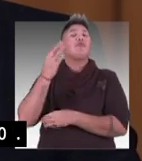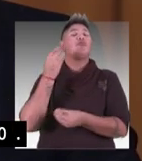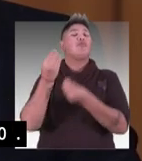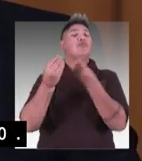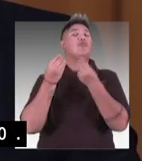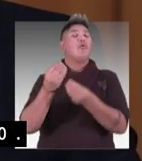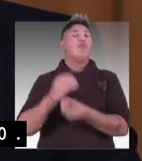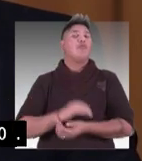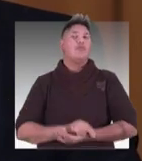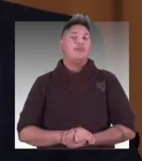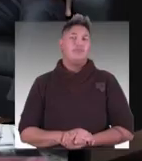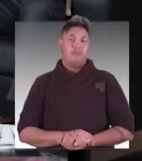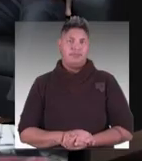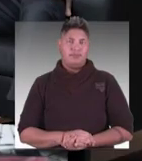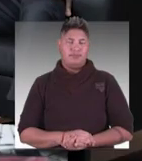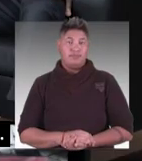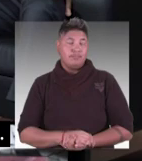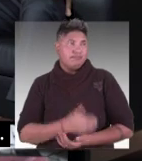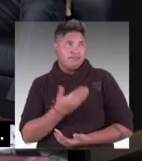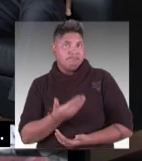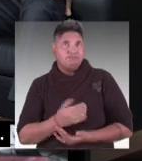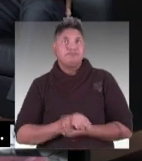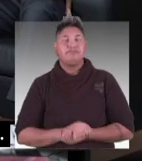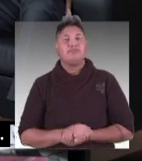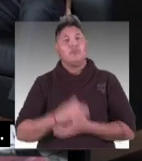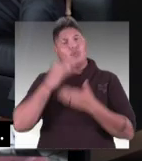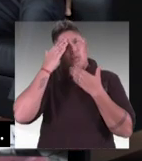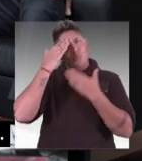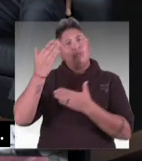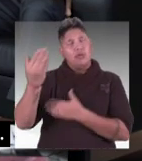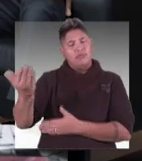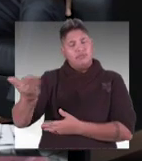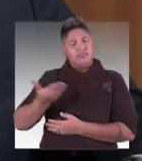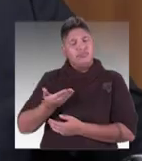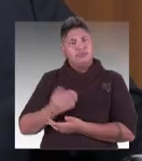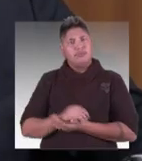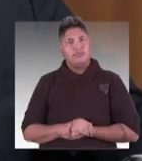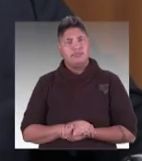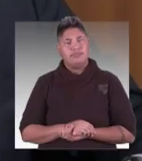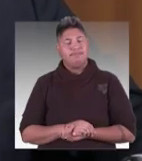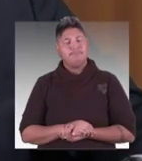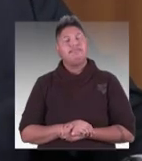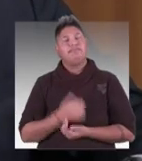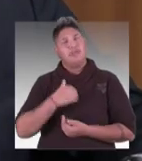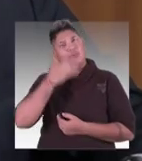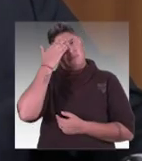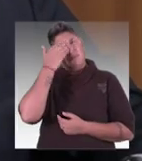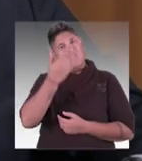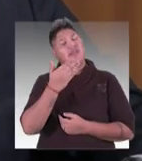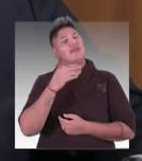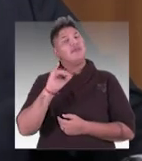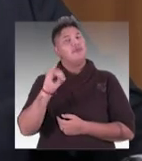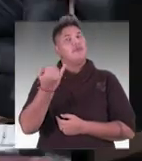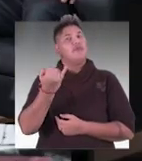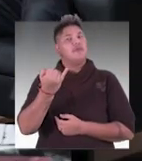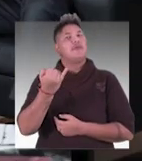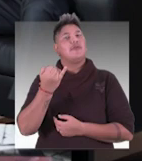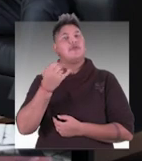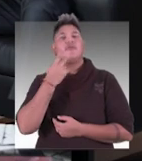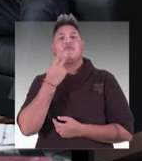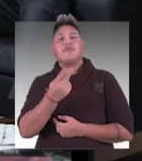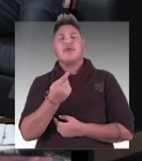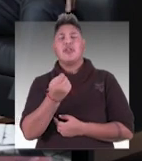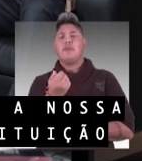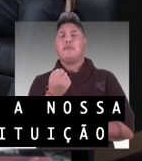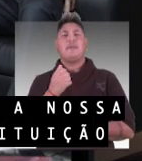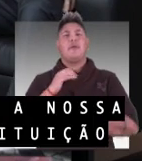Ministério Público do Trabalho. Dr. Ronaldo, muito obrigado por nos receber. Eu que agradeço a oportunidade de poder falar um